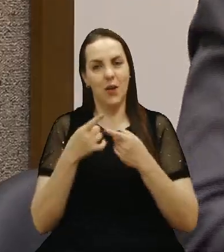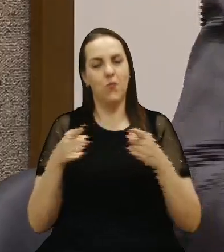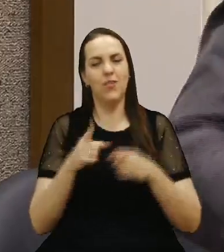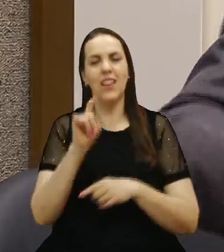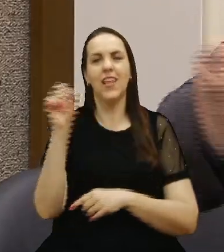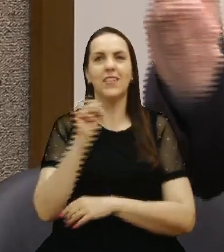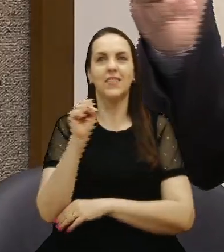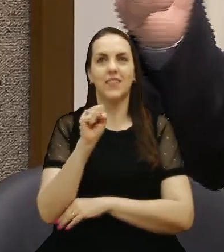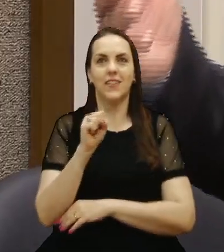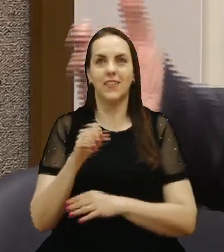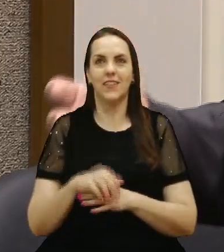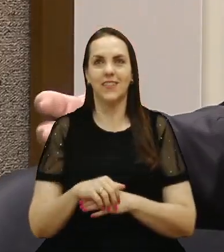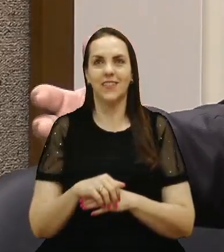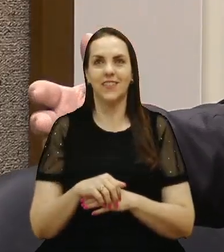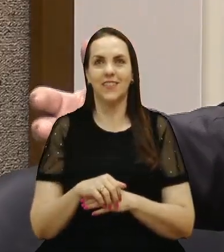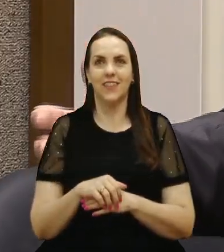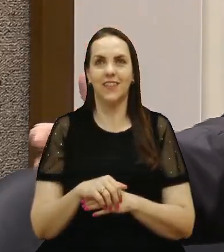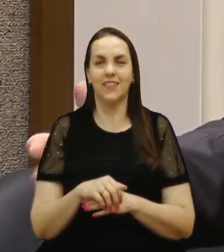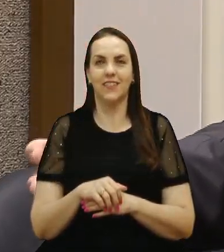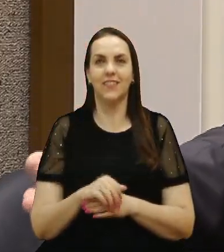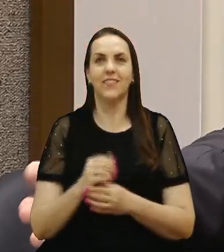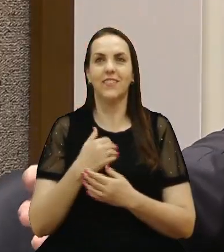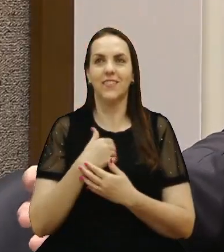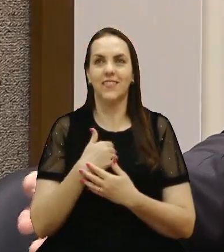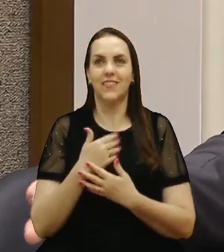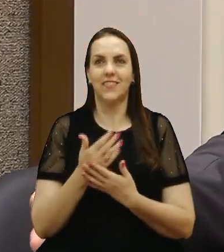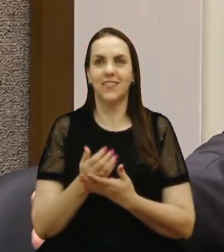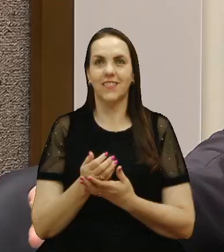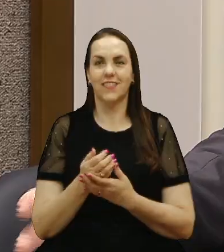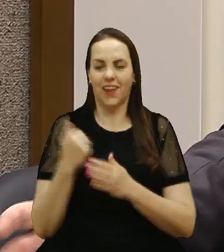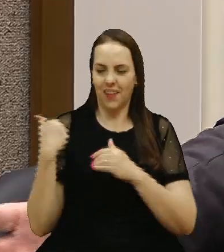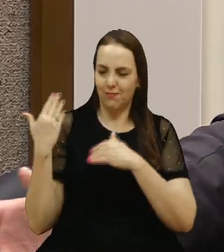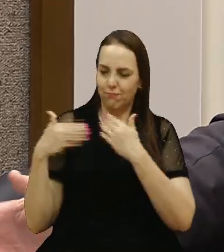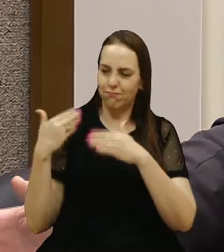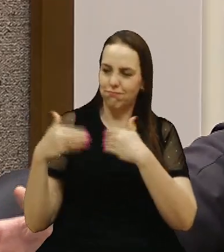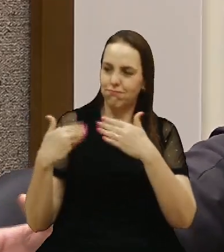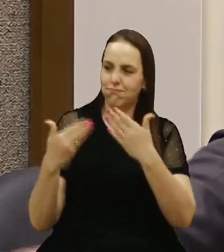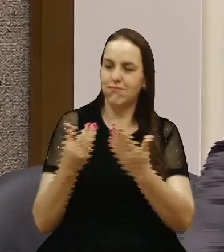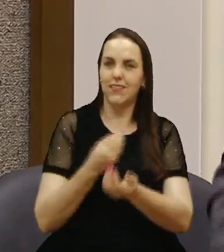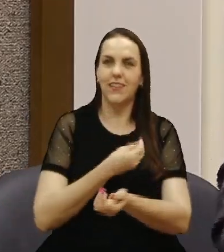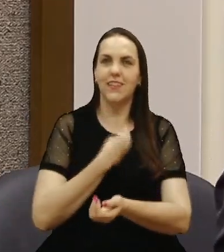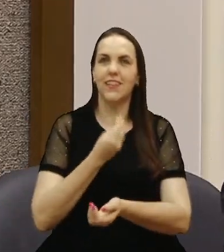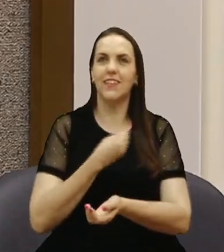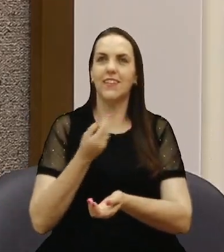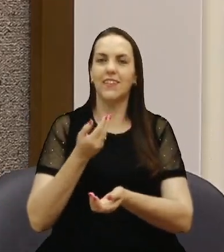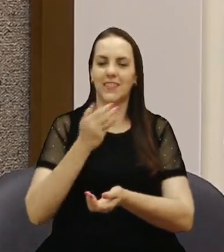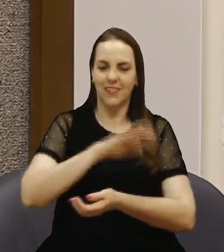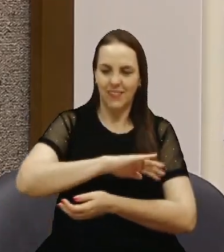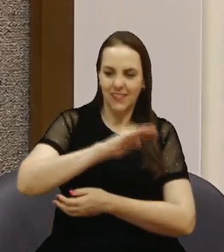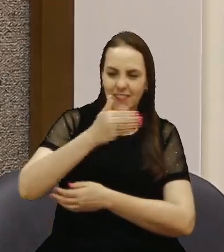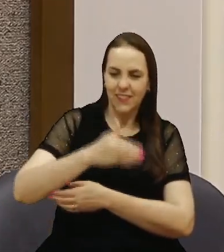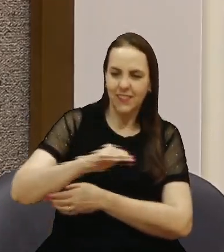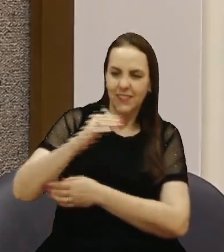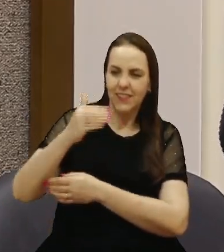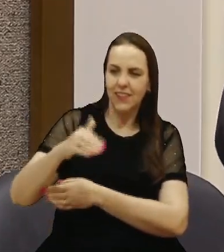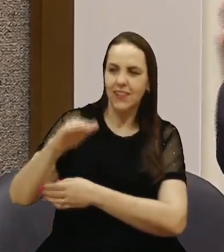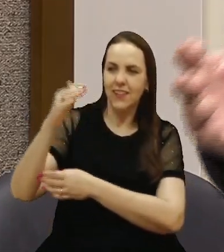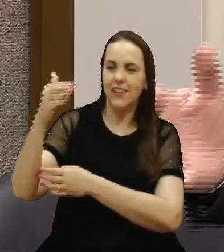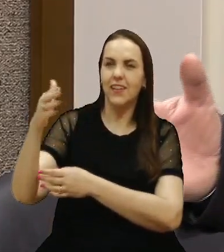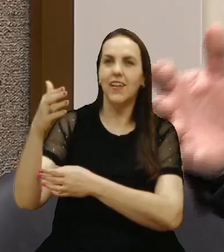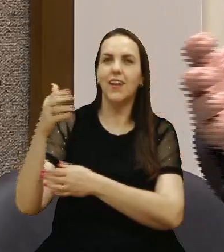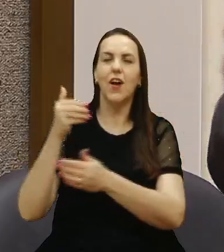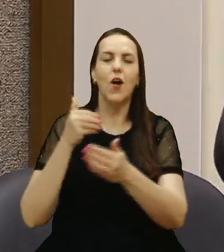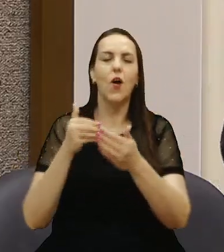cantar. Vou repontando querências com este pampa na garupa, por